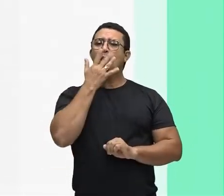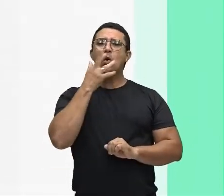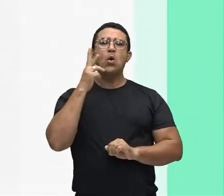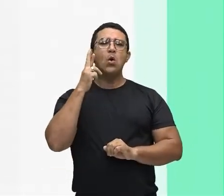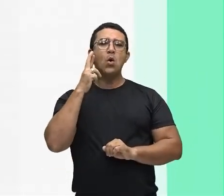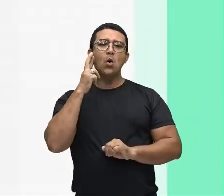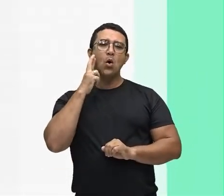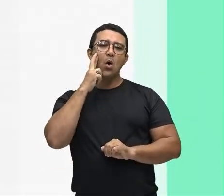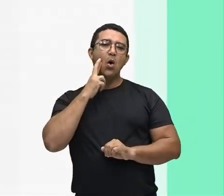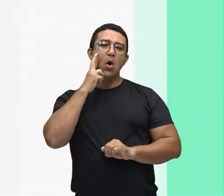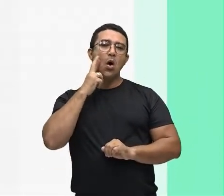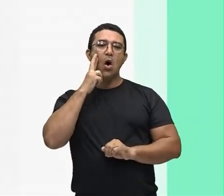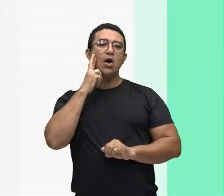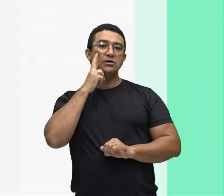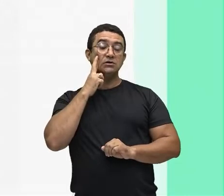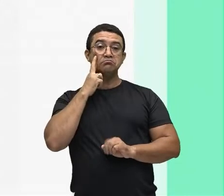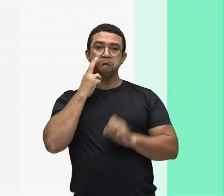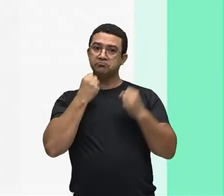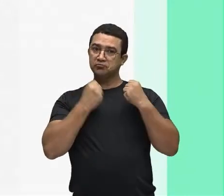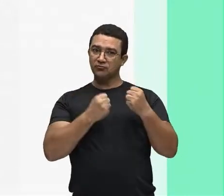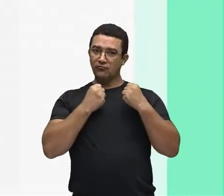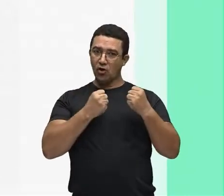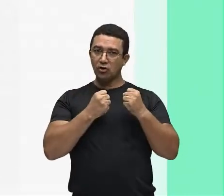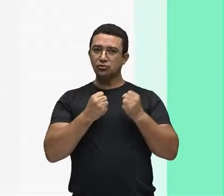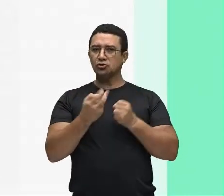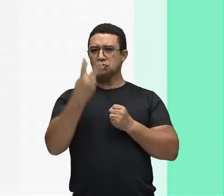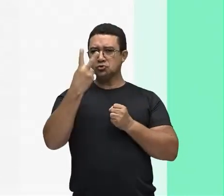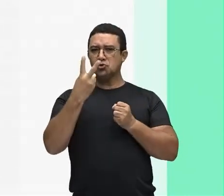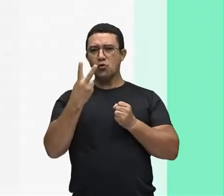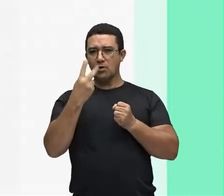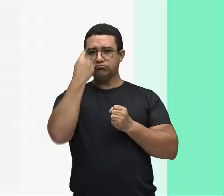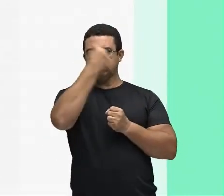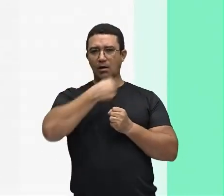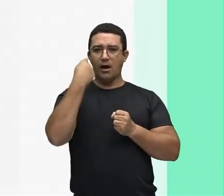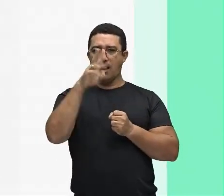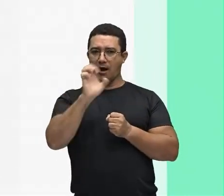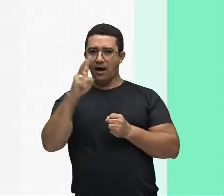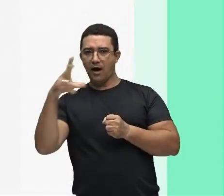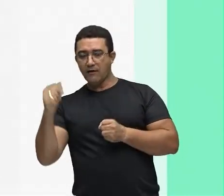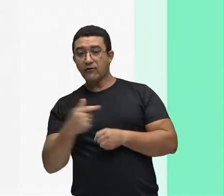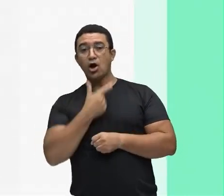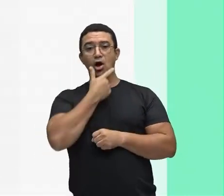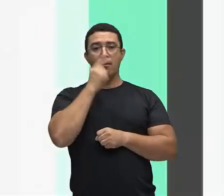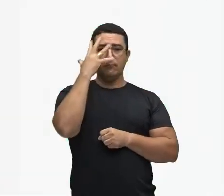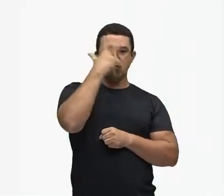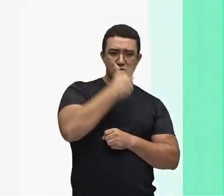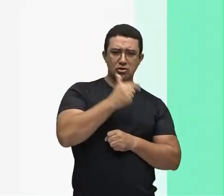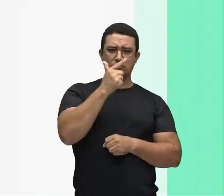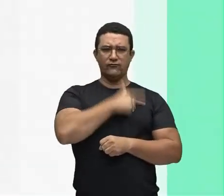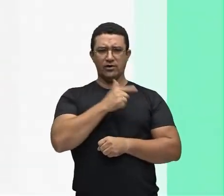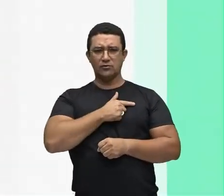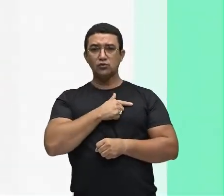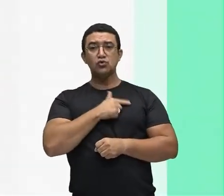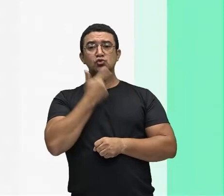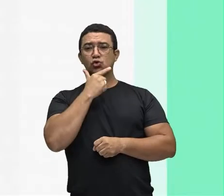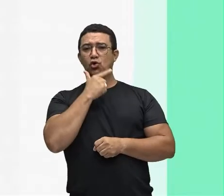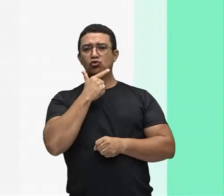Cor-de-rosa choque, nas duas faces de Eva, a bela e a fera, um certo sorriso de quem nada quer.